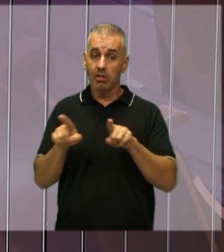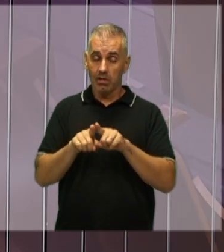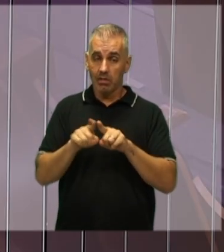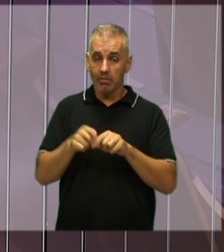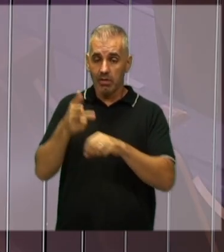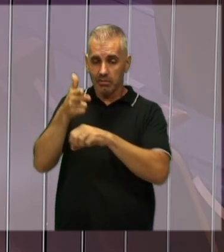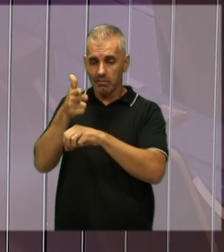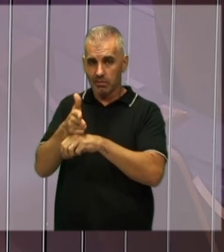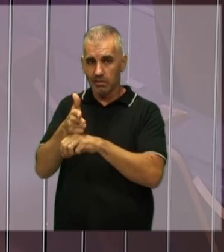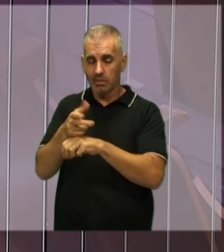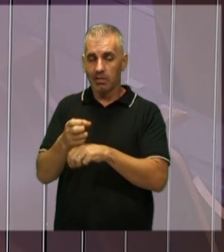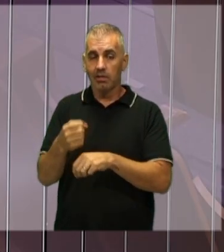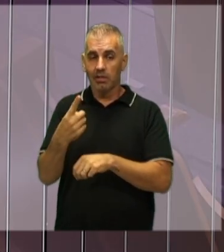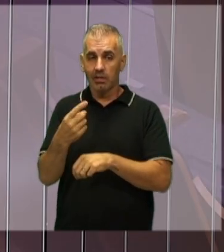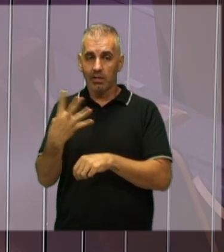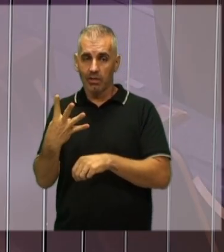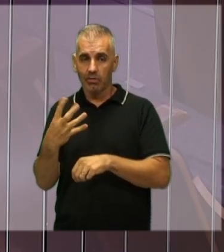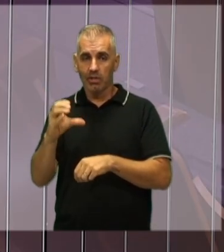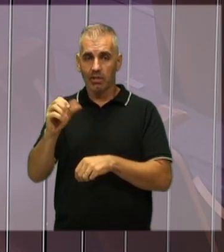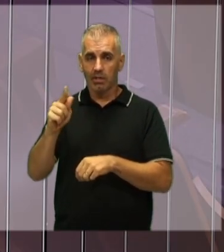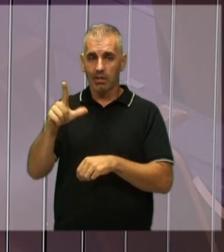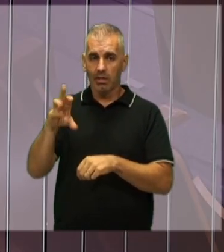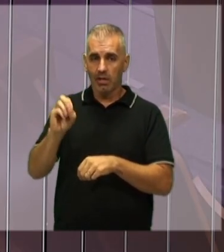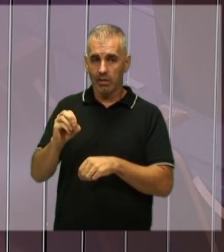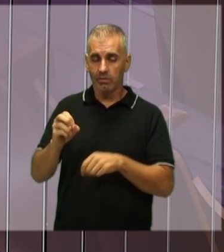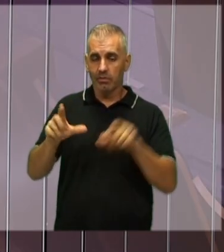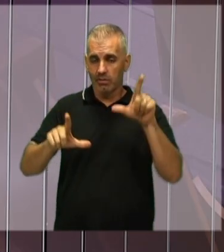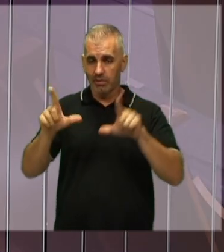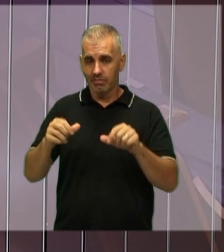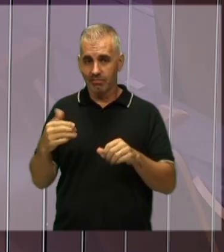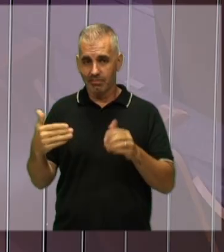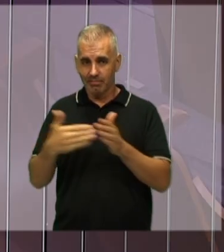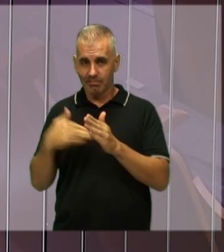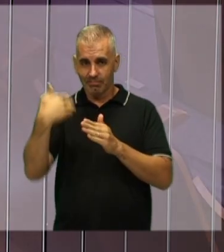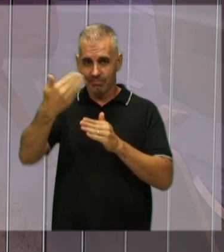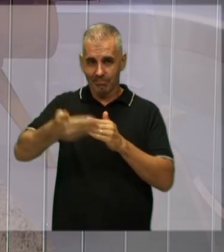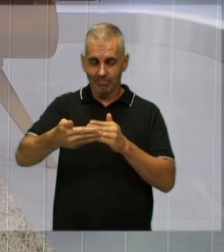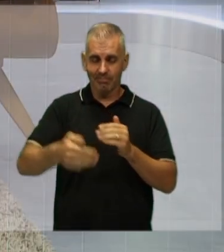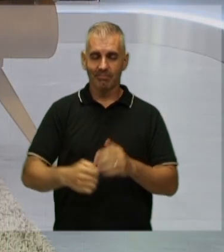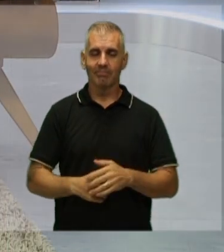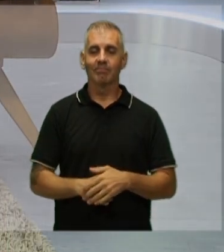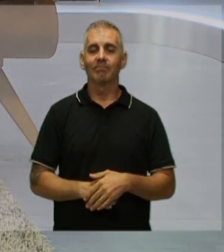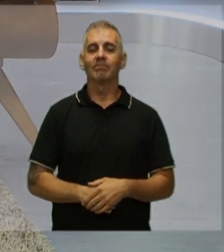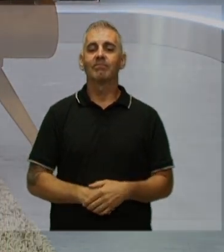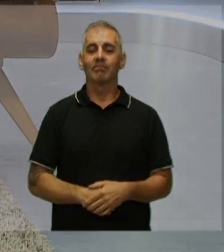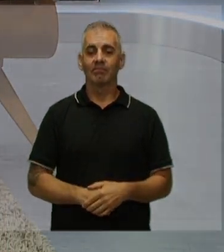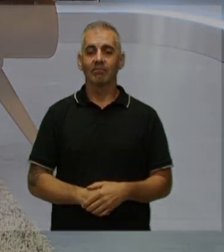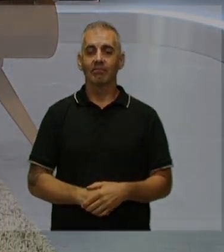transmitidas pelo canal 14 da Claro TV. Até a próxima!